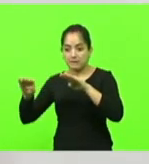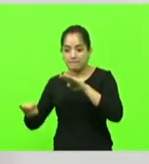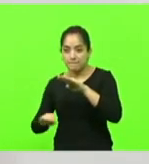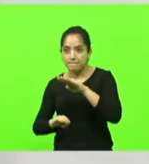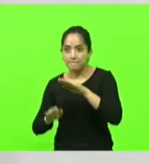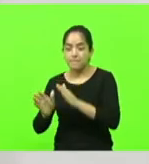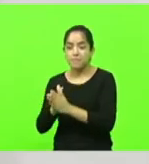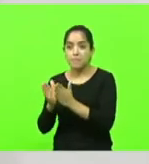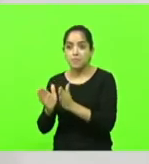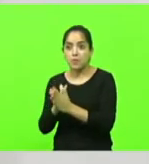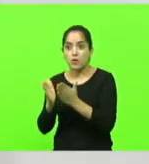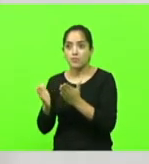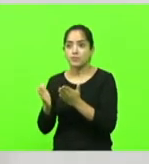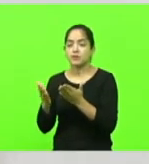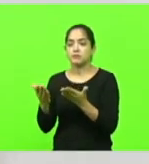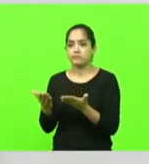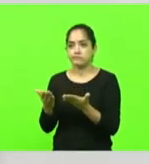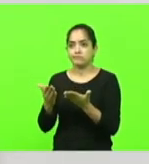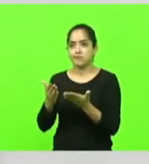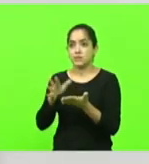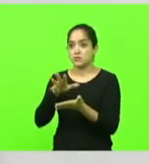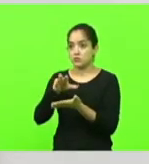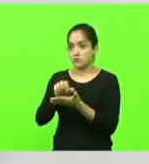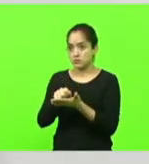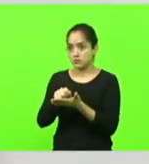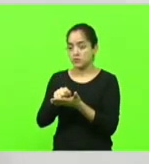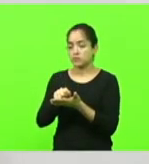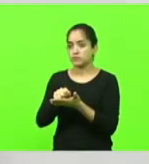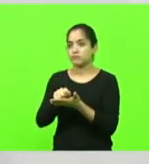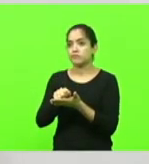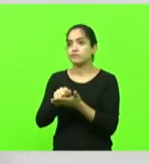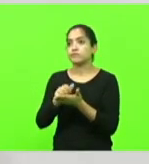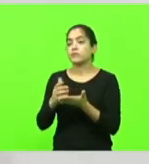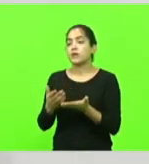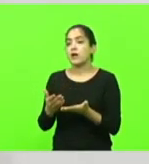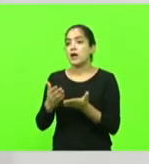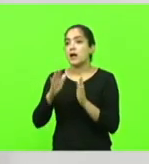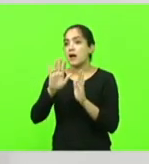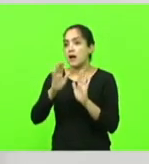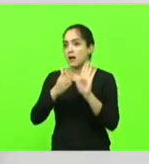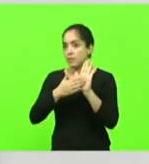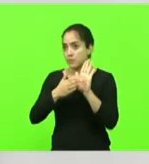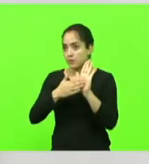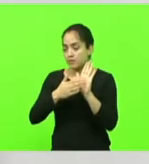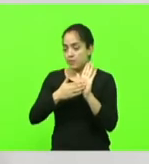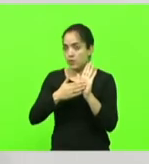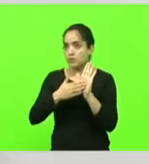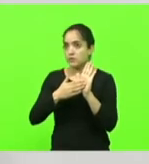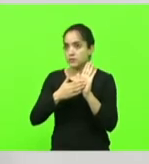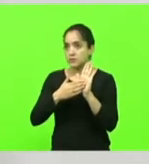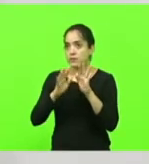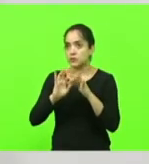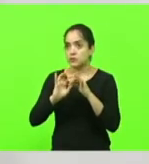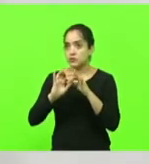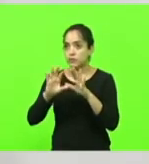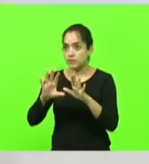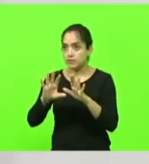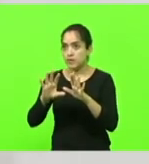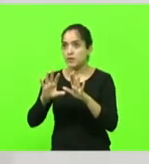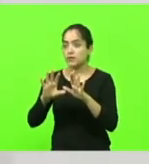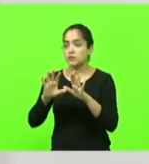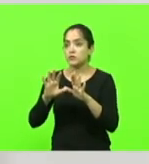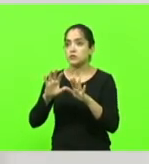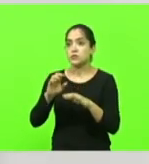os dados do Cadastro Único dos Programas Sociais. A proposta fixa ações com a liberação de um fomento emergencial no